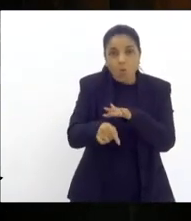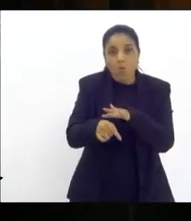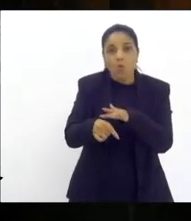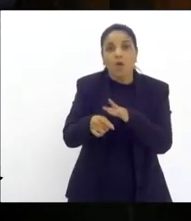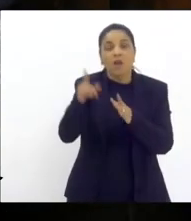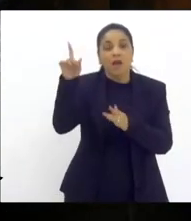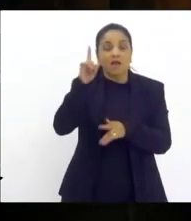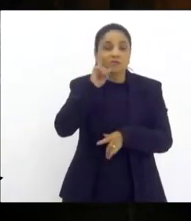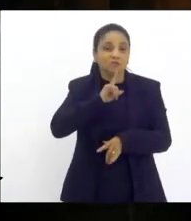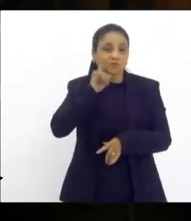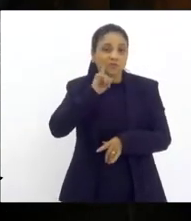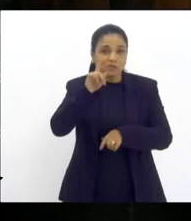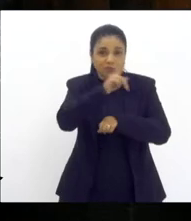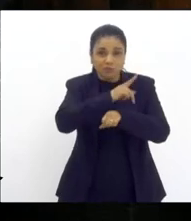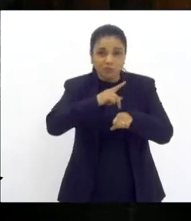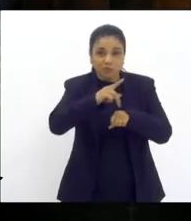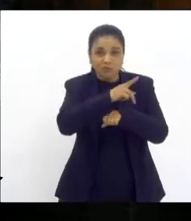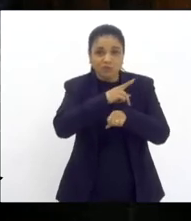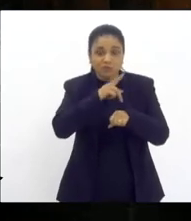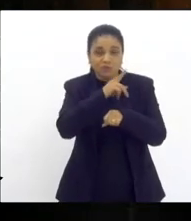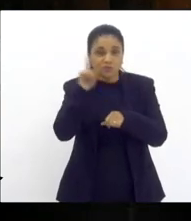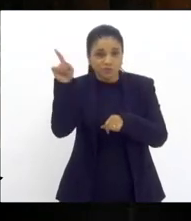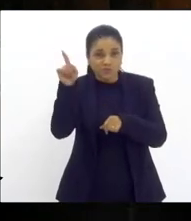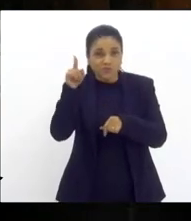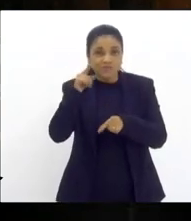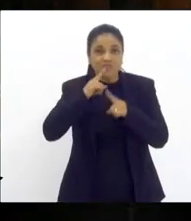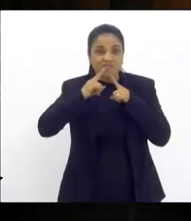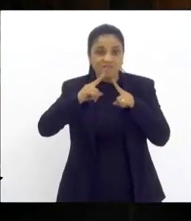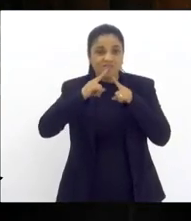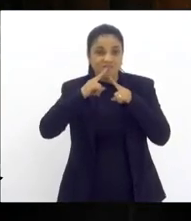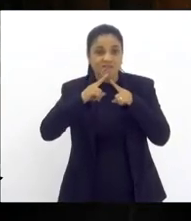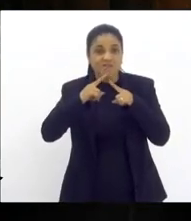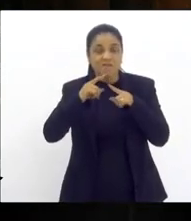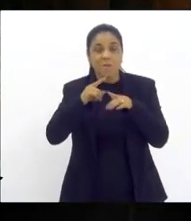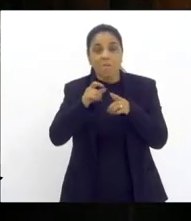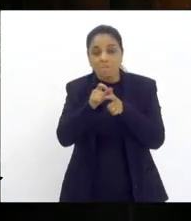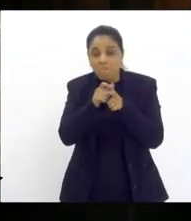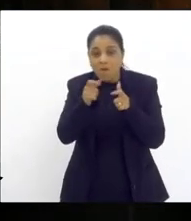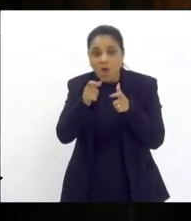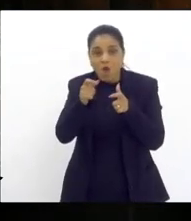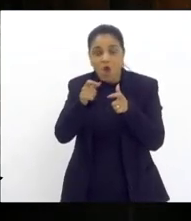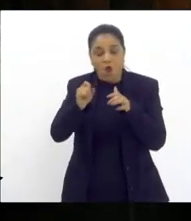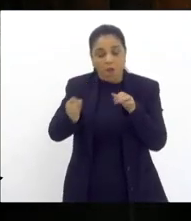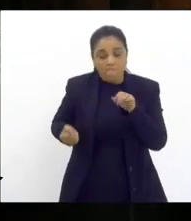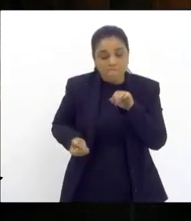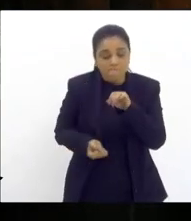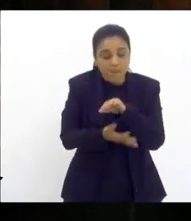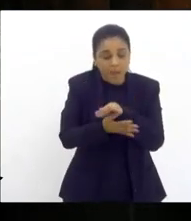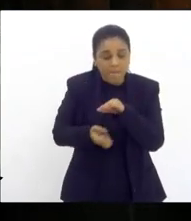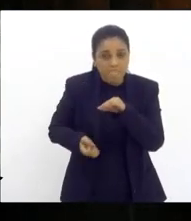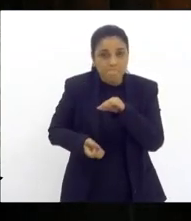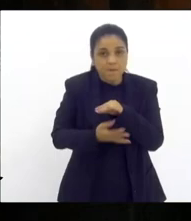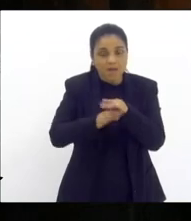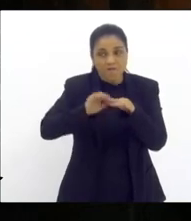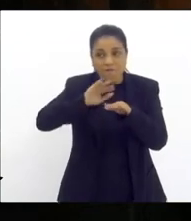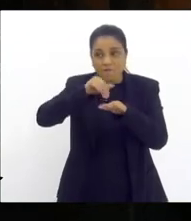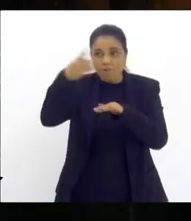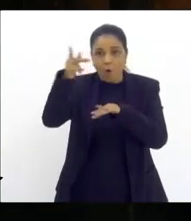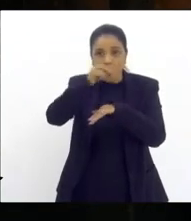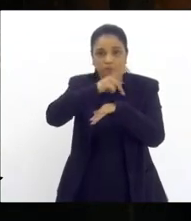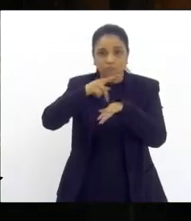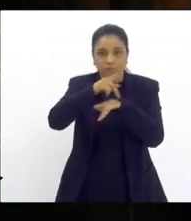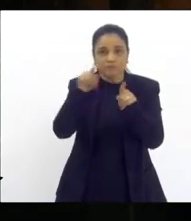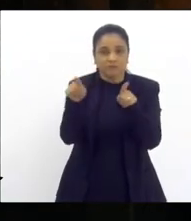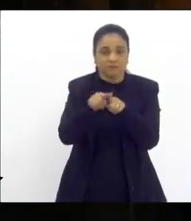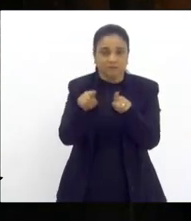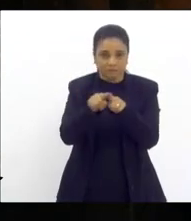como o maior caso de suborno internacional Esse é